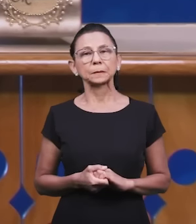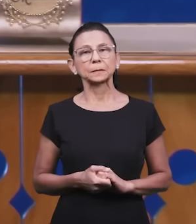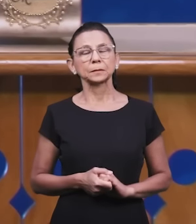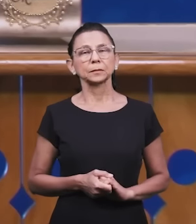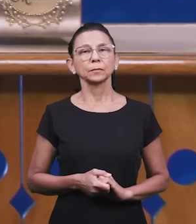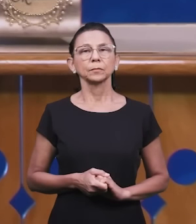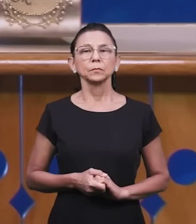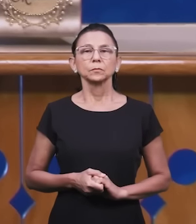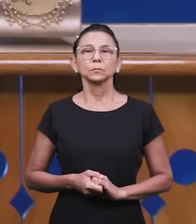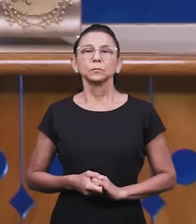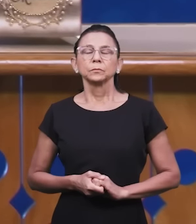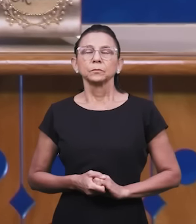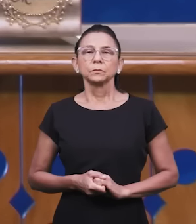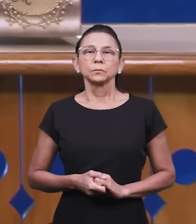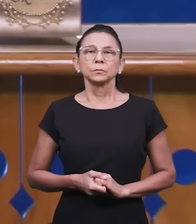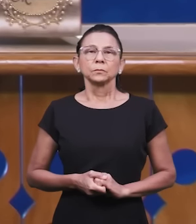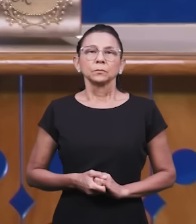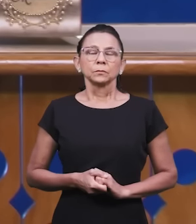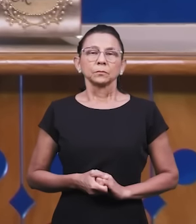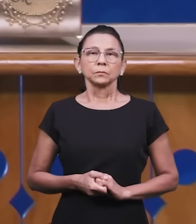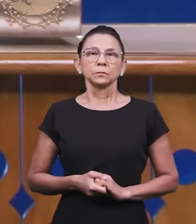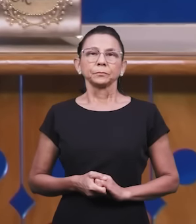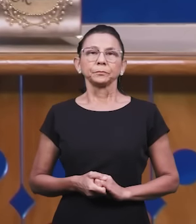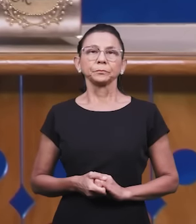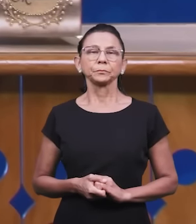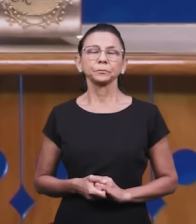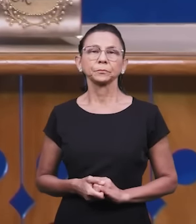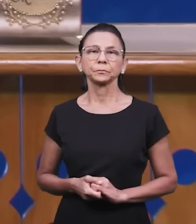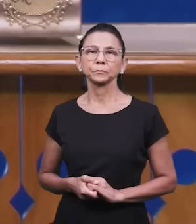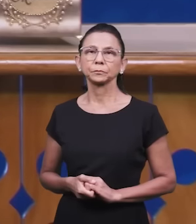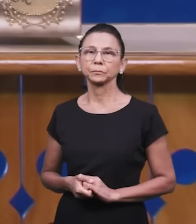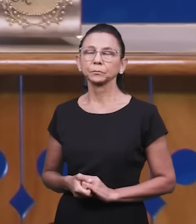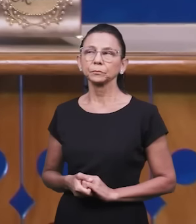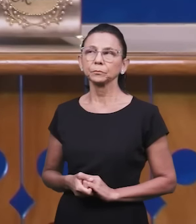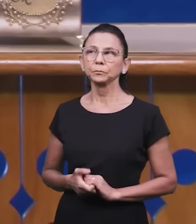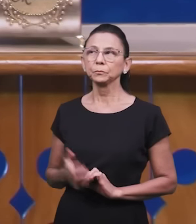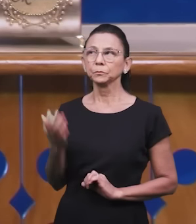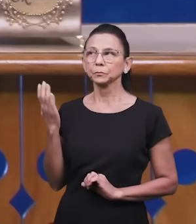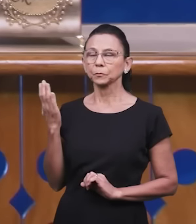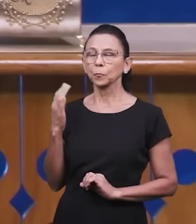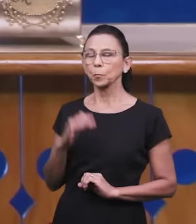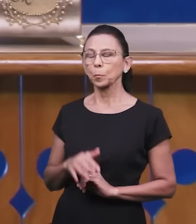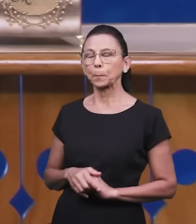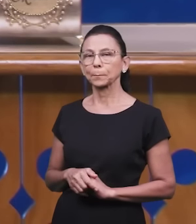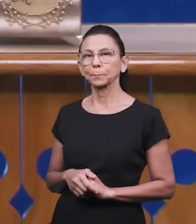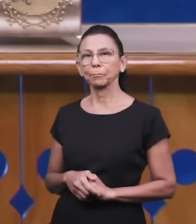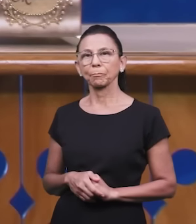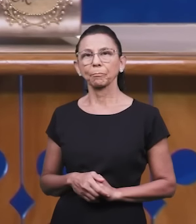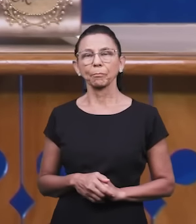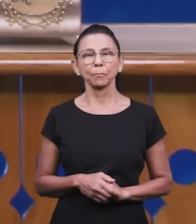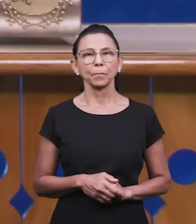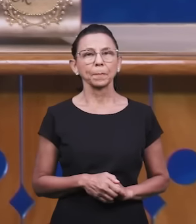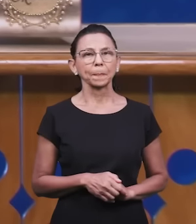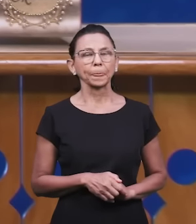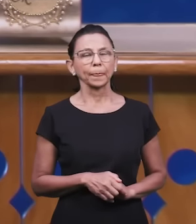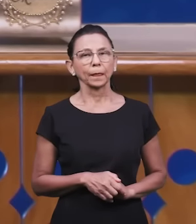pouco aqui neste culto. O homem sempre, pode passar, o homem sempre